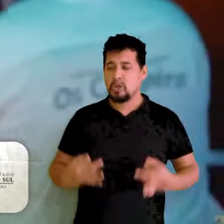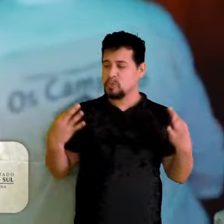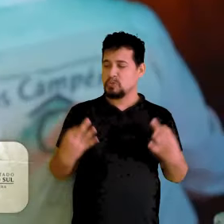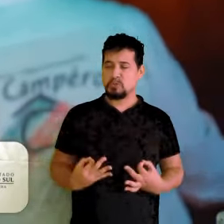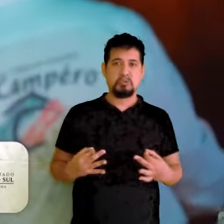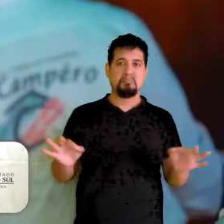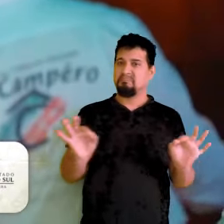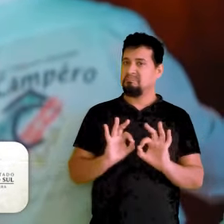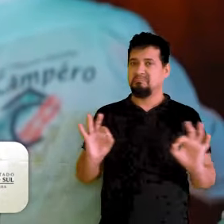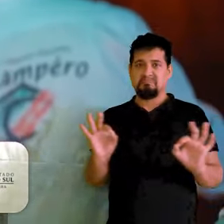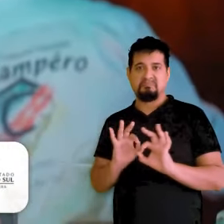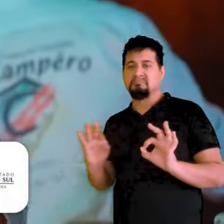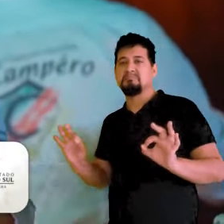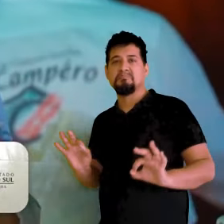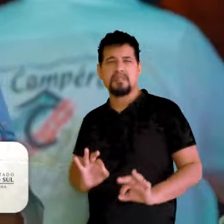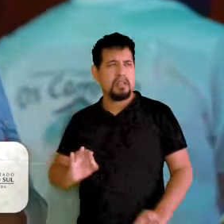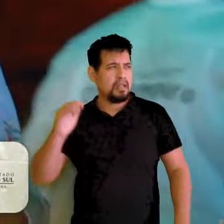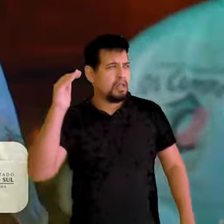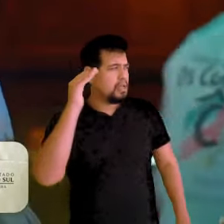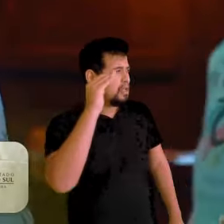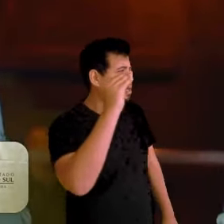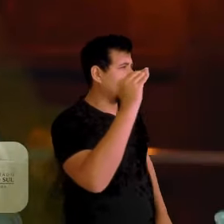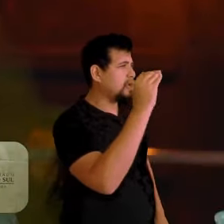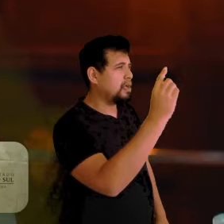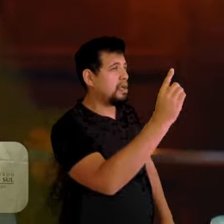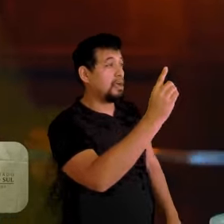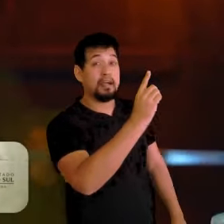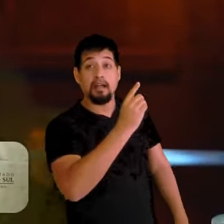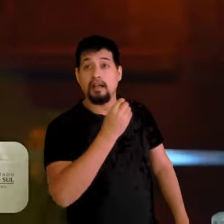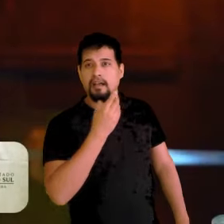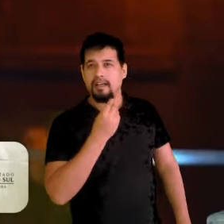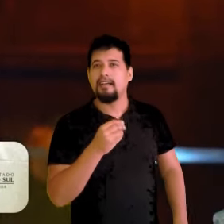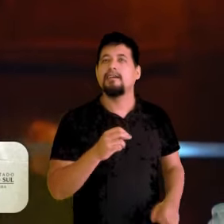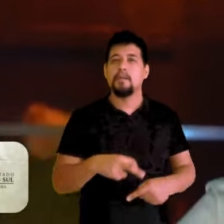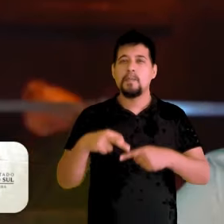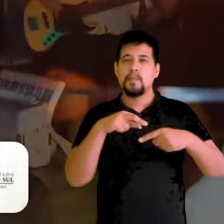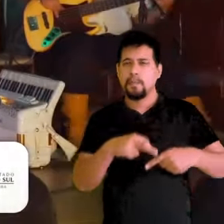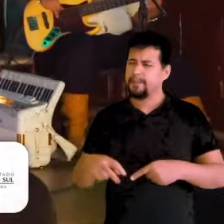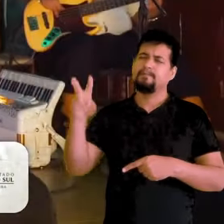luxo. Lá vem os cavaleiros, fez